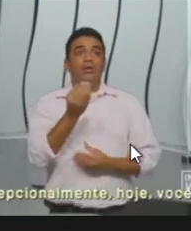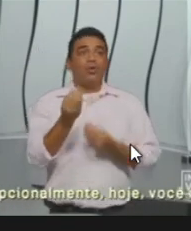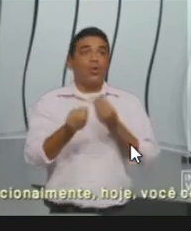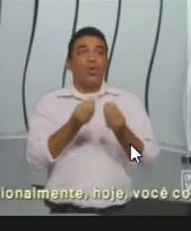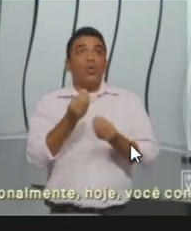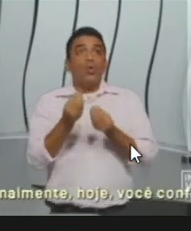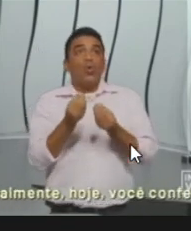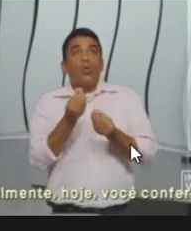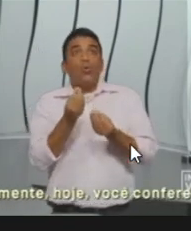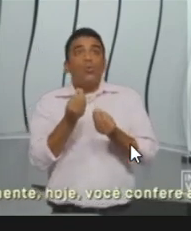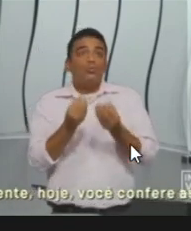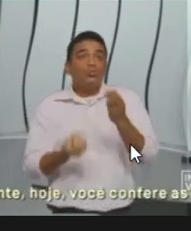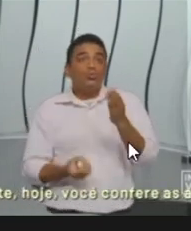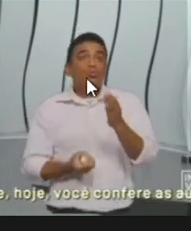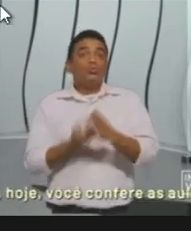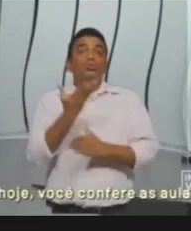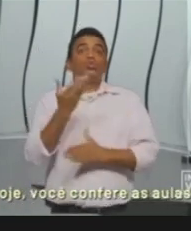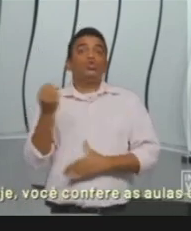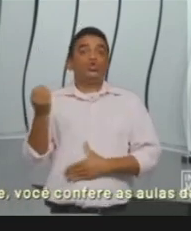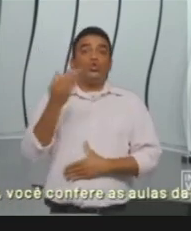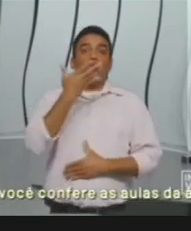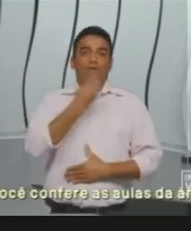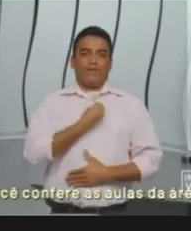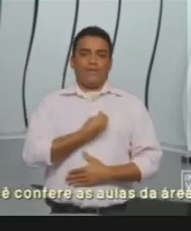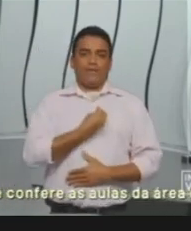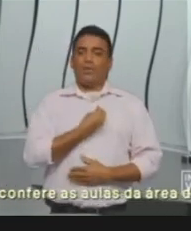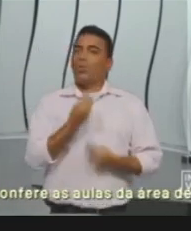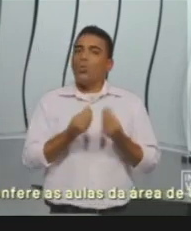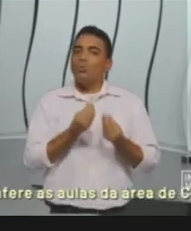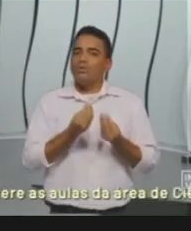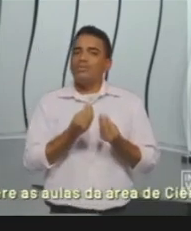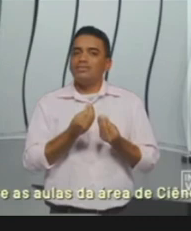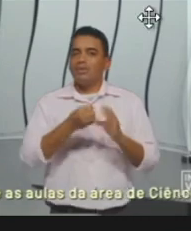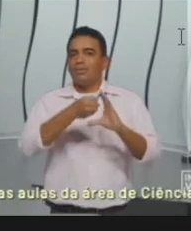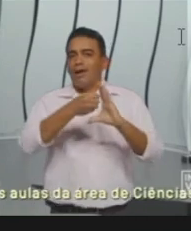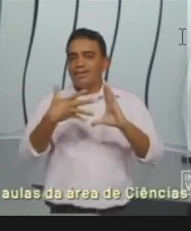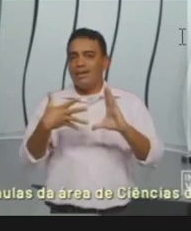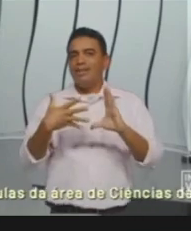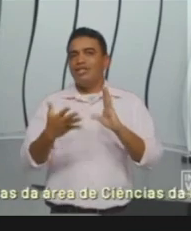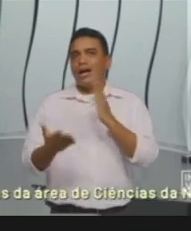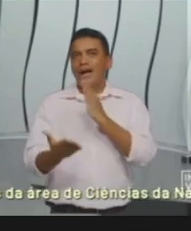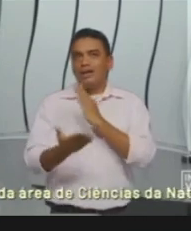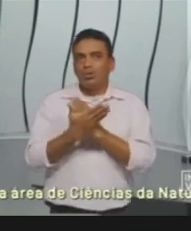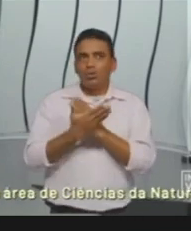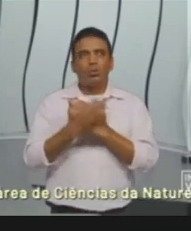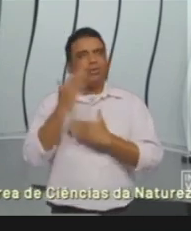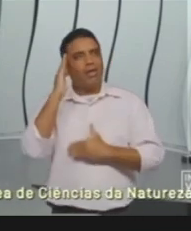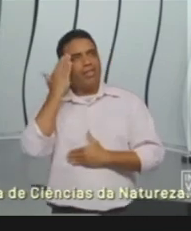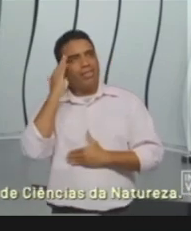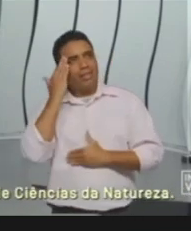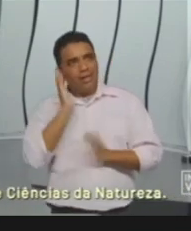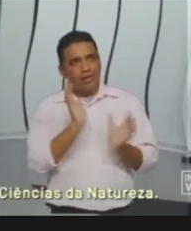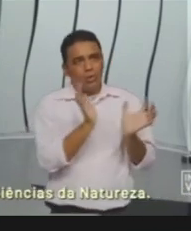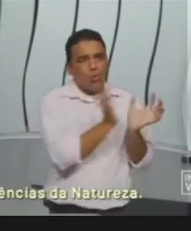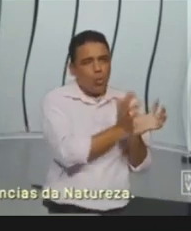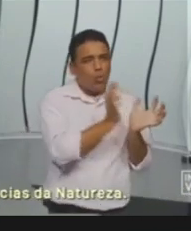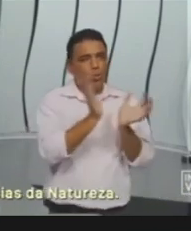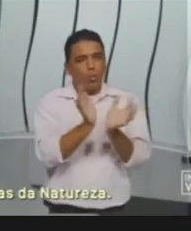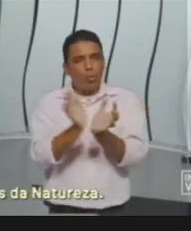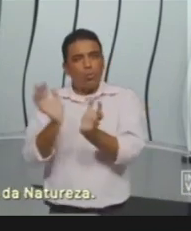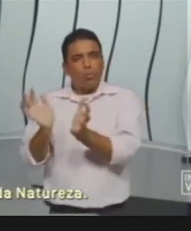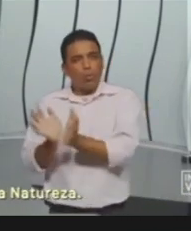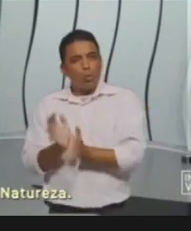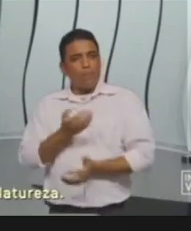reprodução e mesmo o modo de sustentação, são várias características que nos ajudam a classificar seres vivos, o que